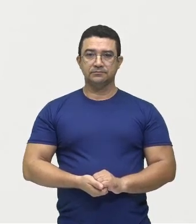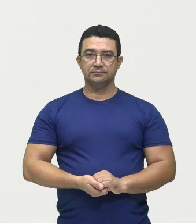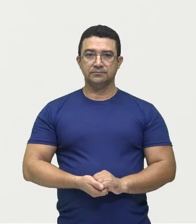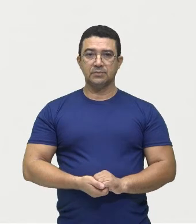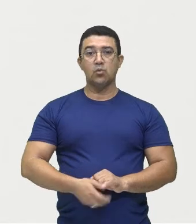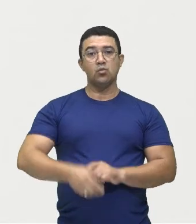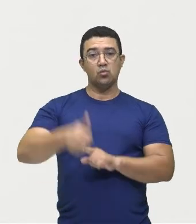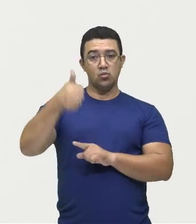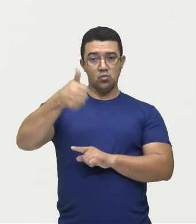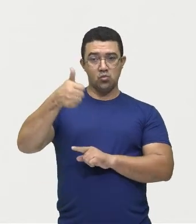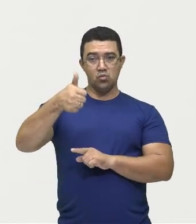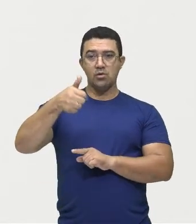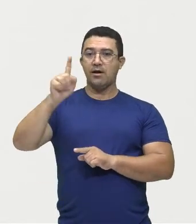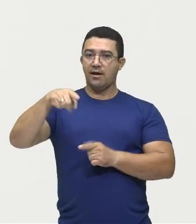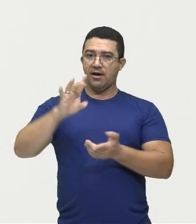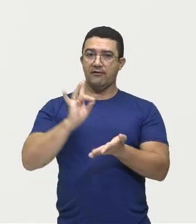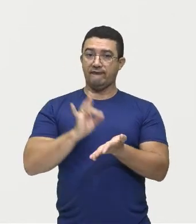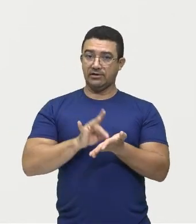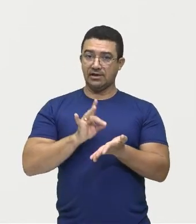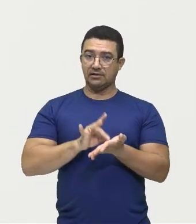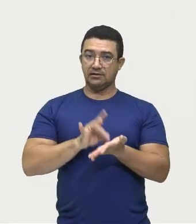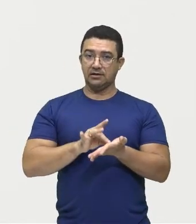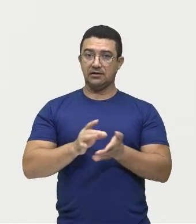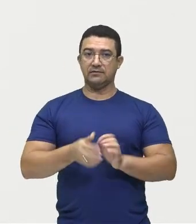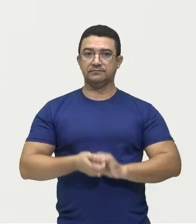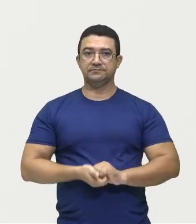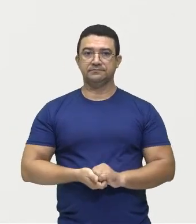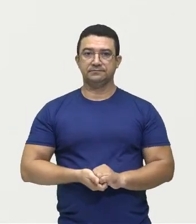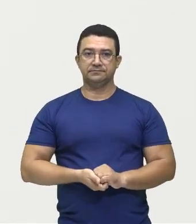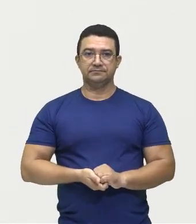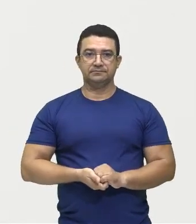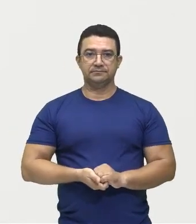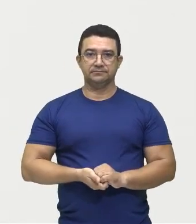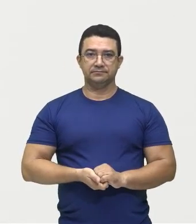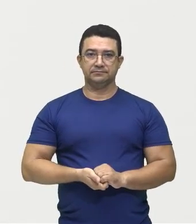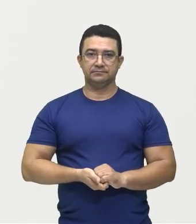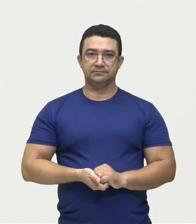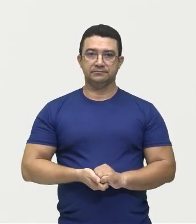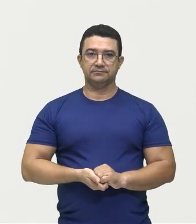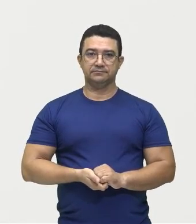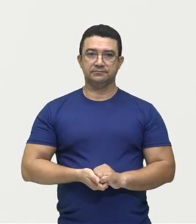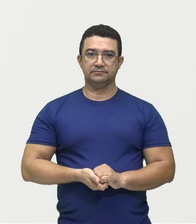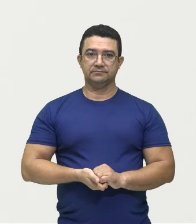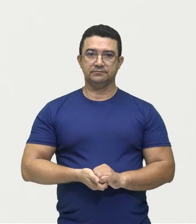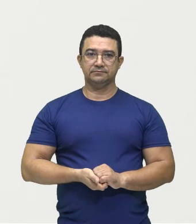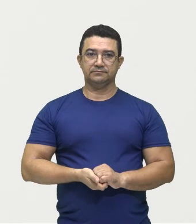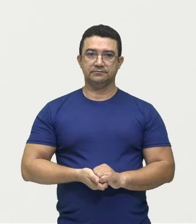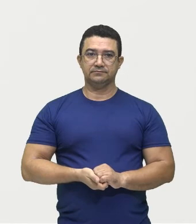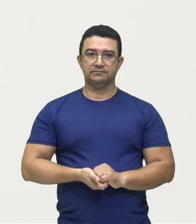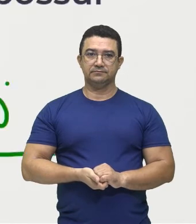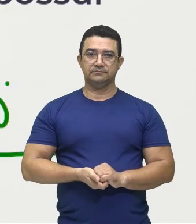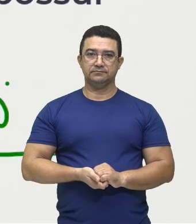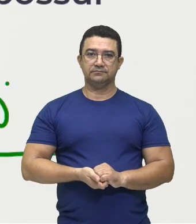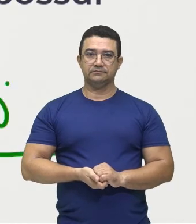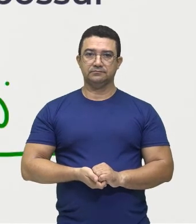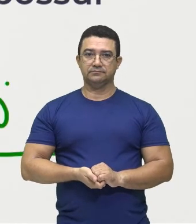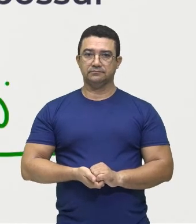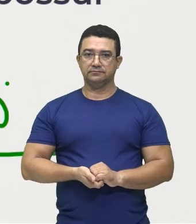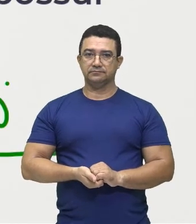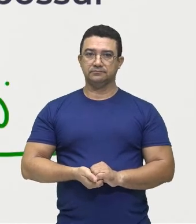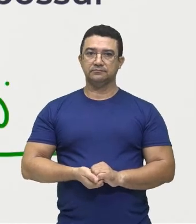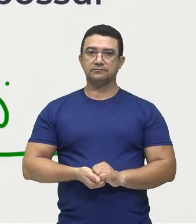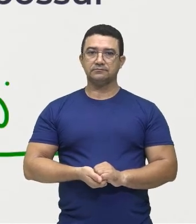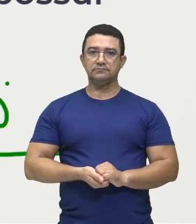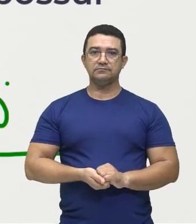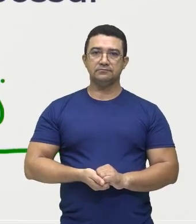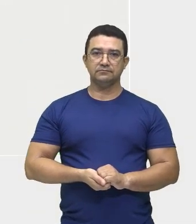Ó, a afirmativa 1, ela é verdadeira, tá? Então vamos voltar aqui na afirmativa 1 novamente, tá? Para a gente analisar ela.